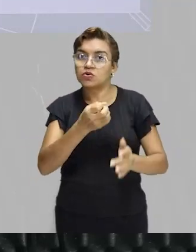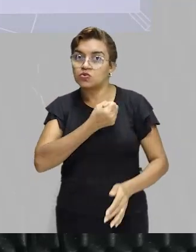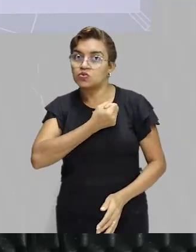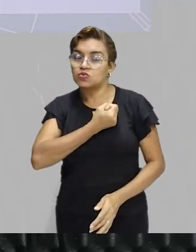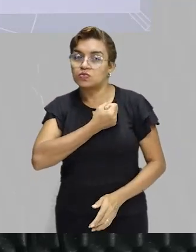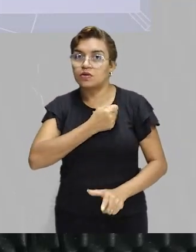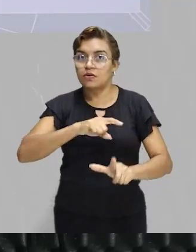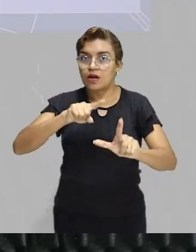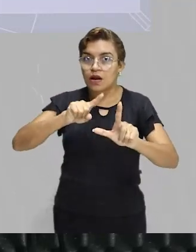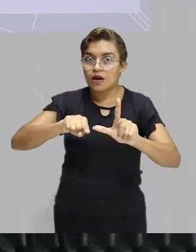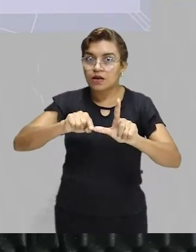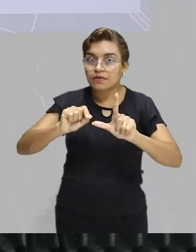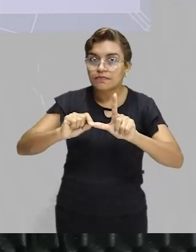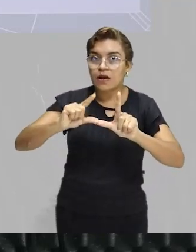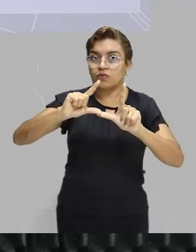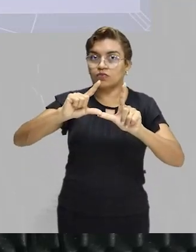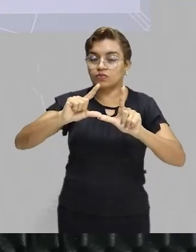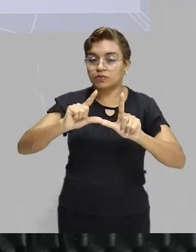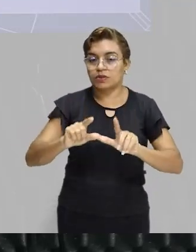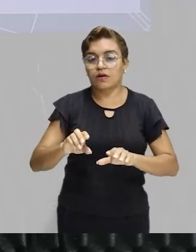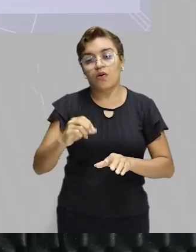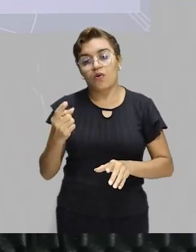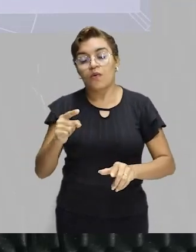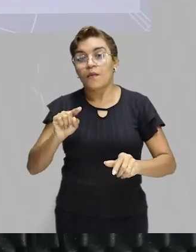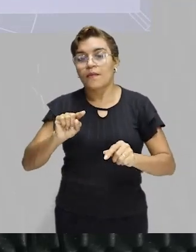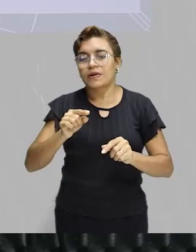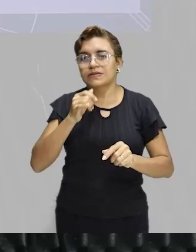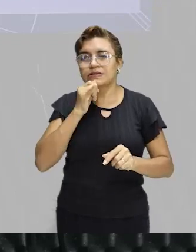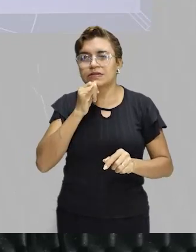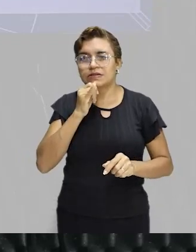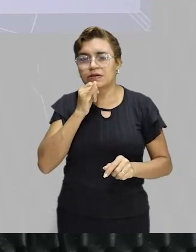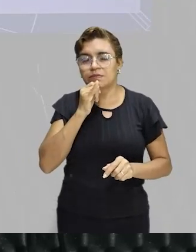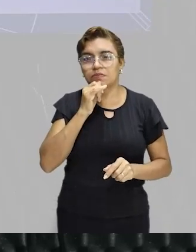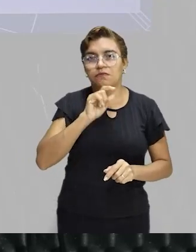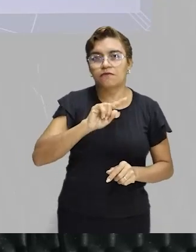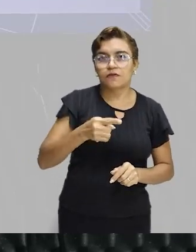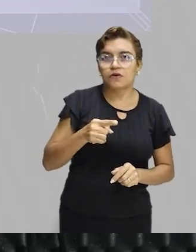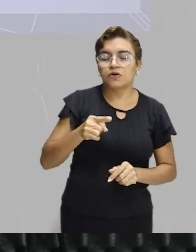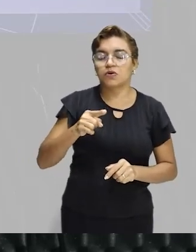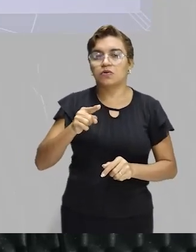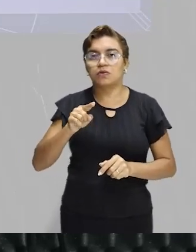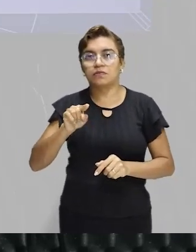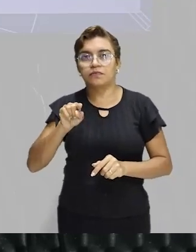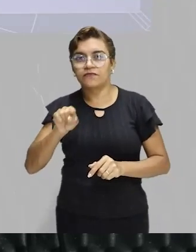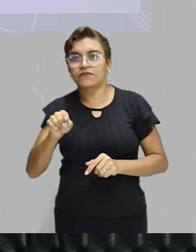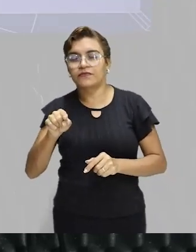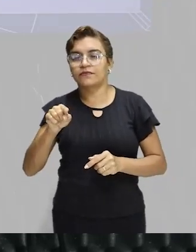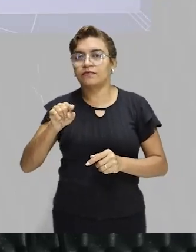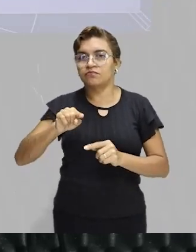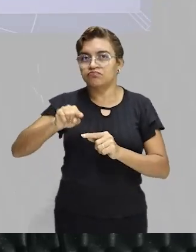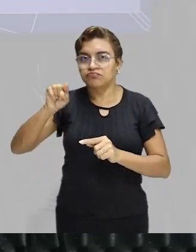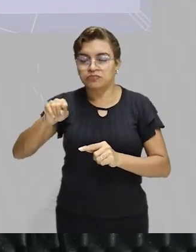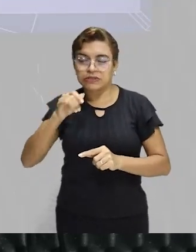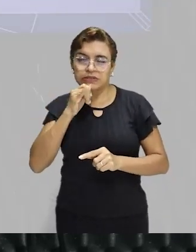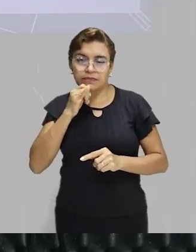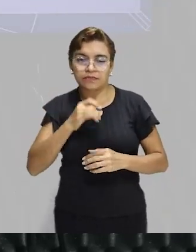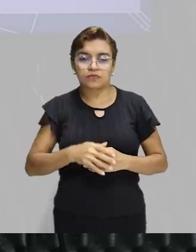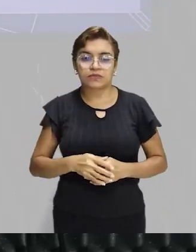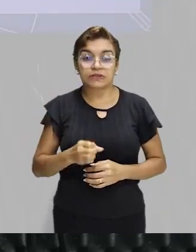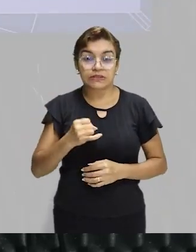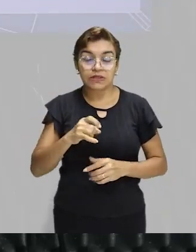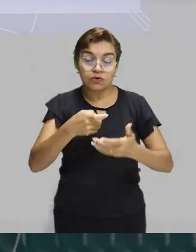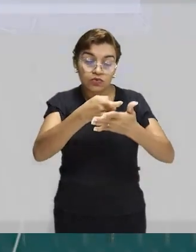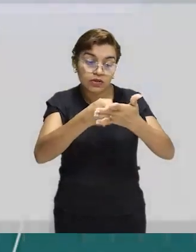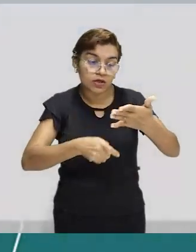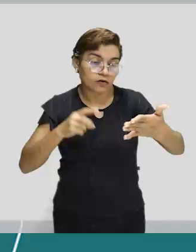letra maiúscula, pontuação ou estilos de escrita. Se você vê, por exemplo, um texto que ele está sublinhado ou